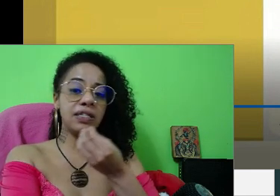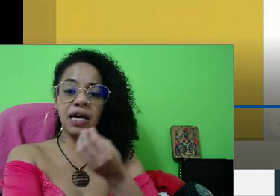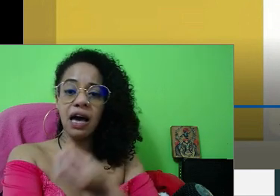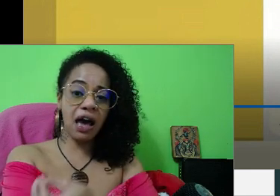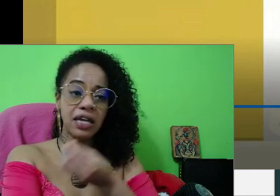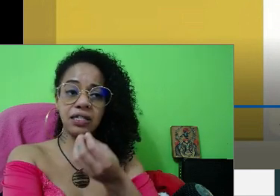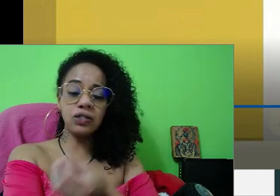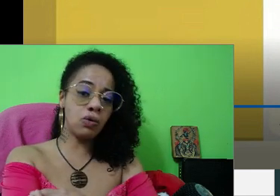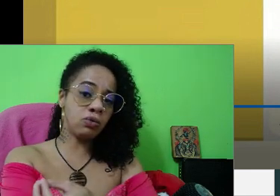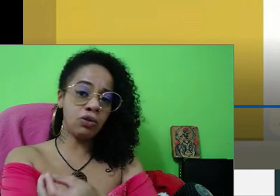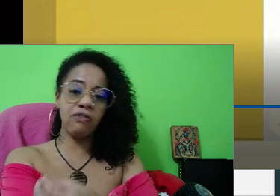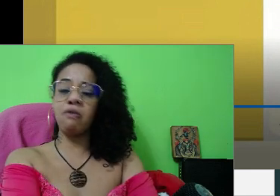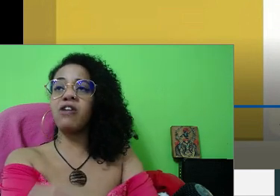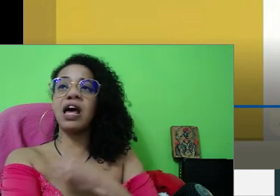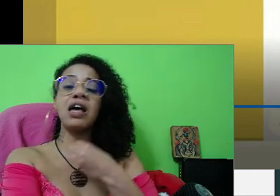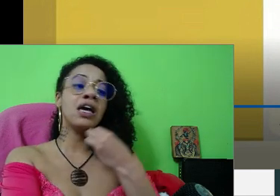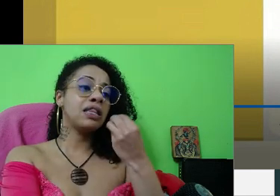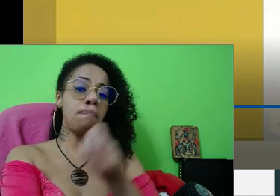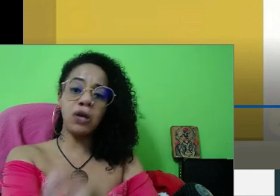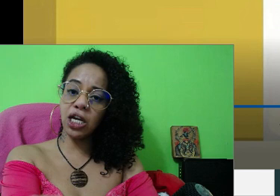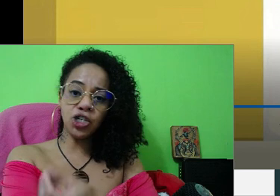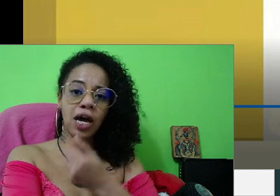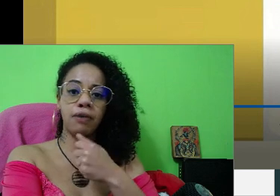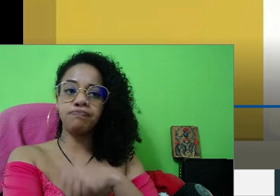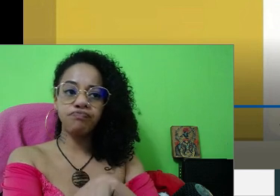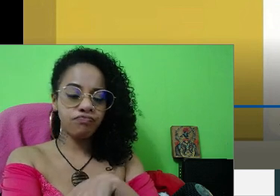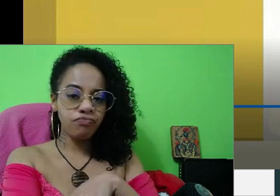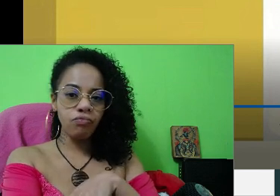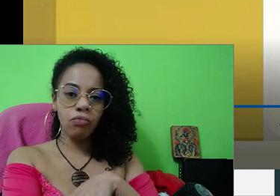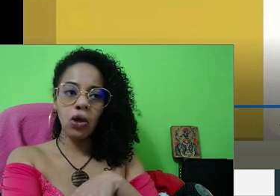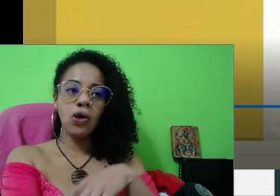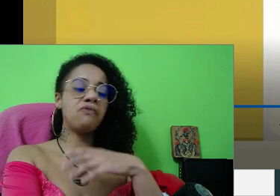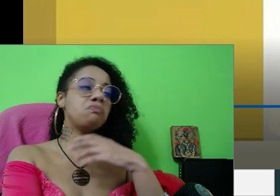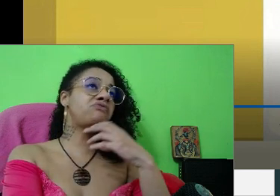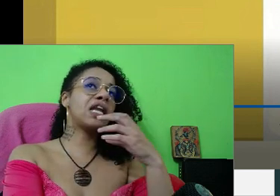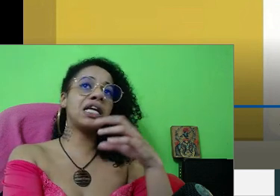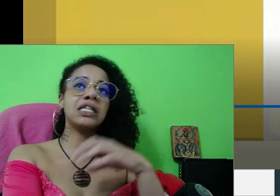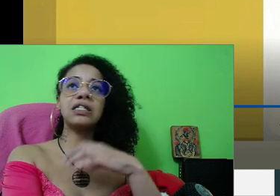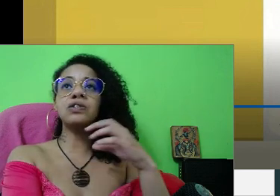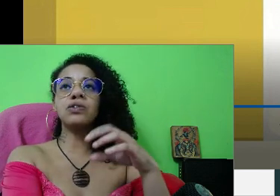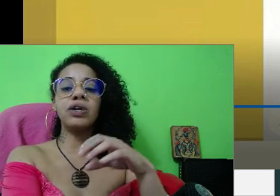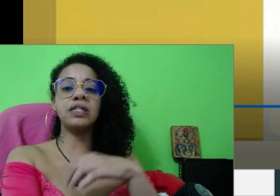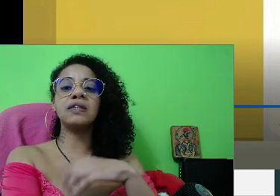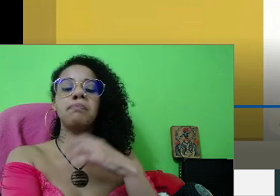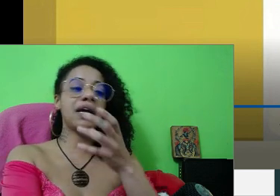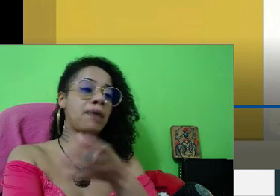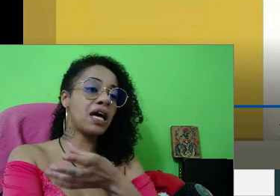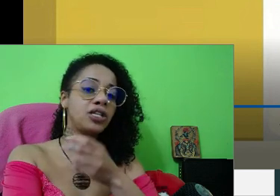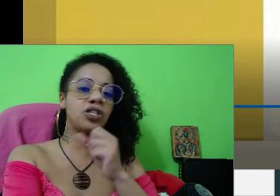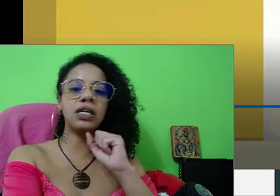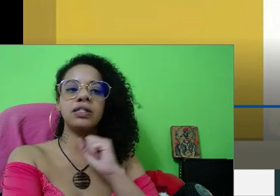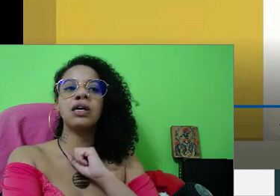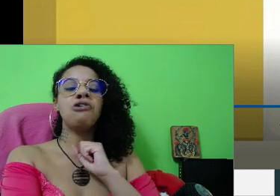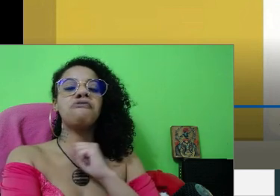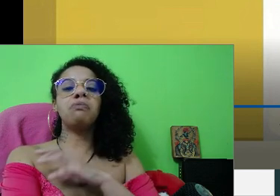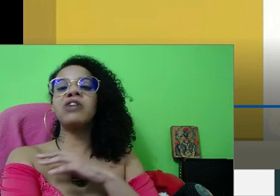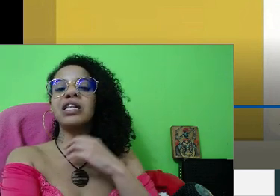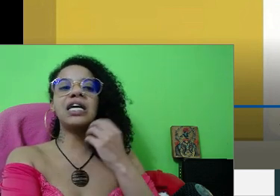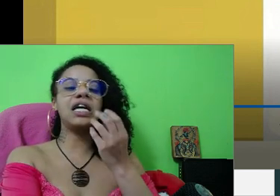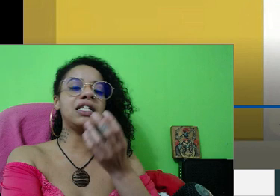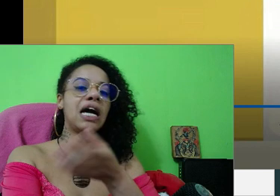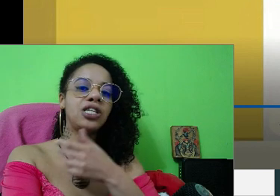é só encerrar esse assunto vamos falar da política vamos falar das questões pragmáticas